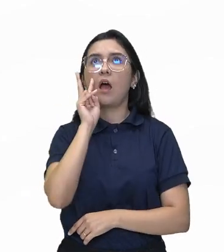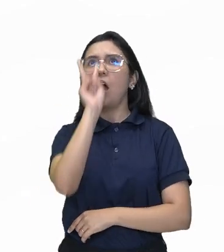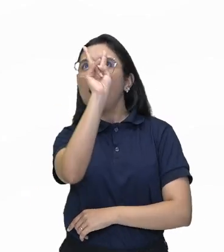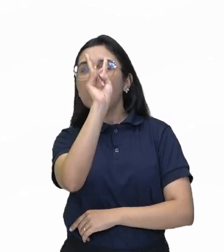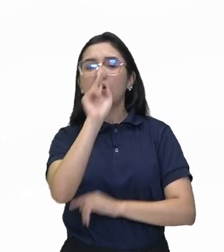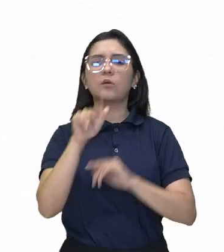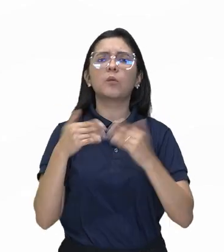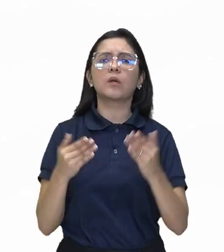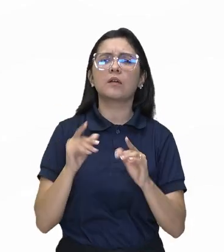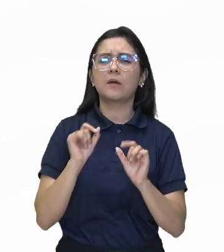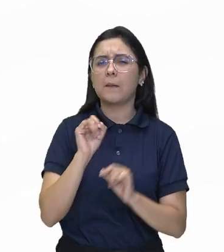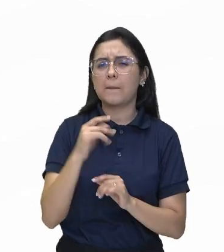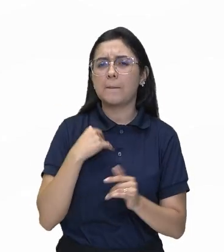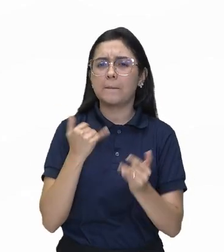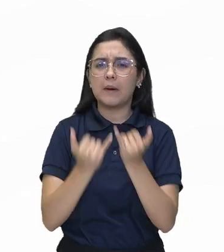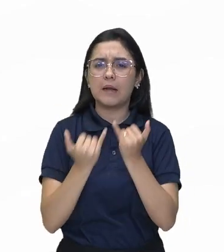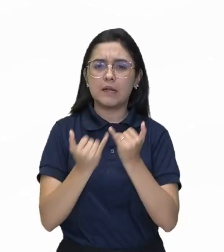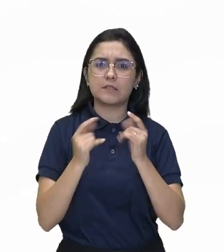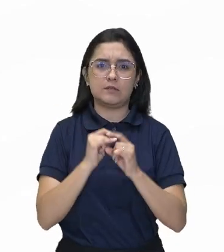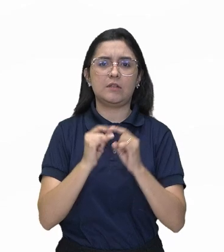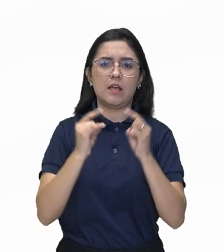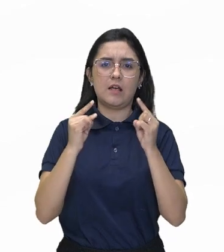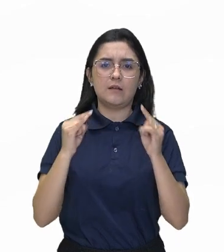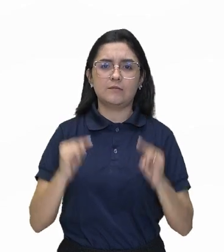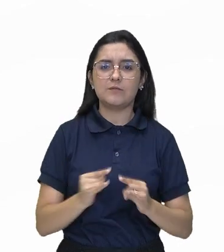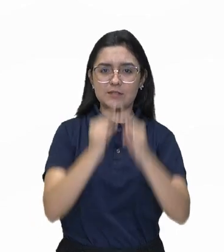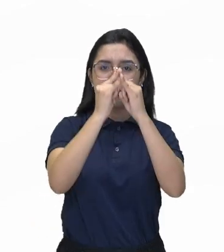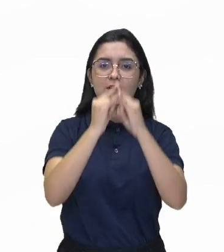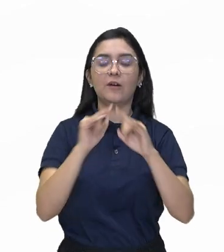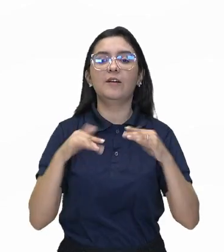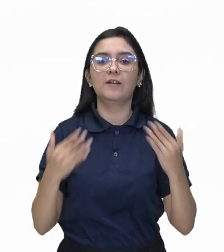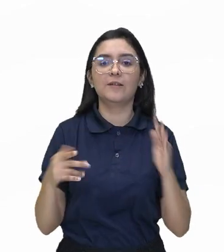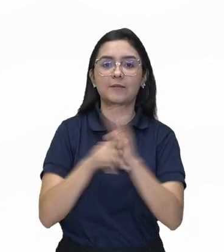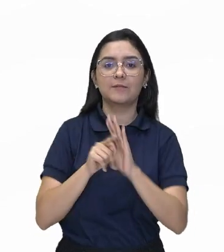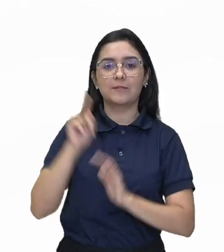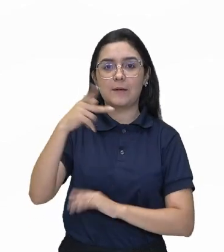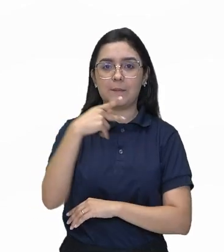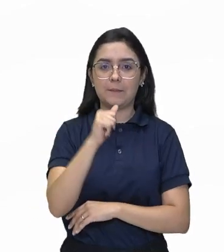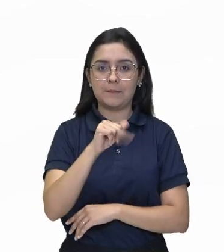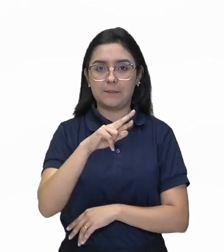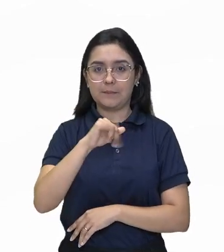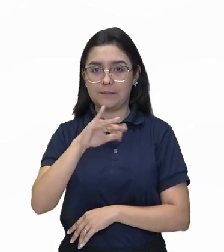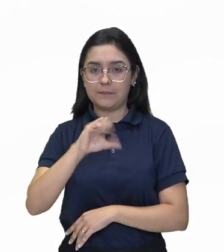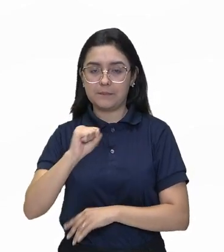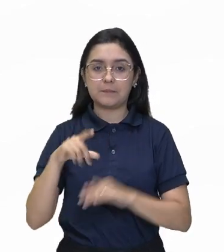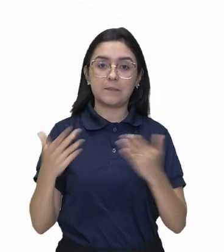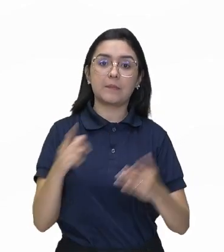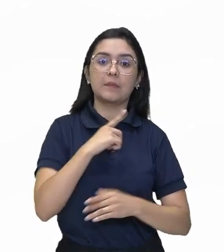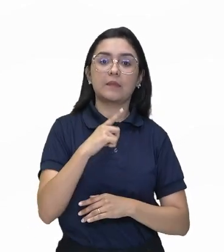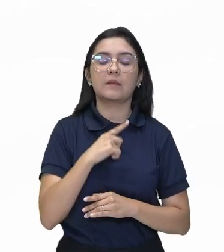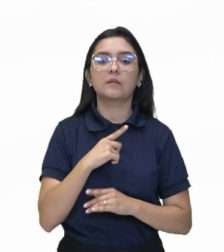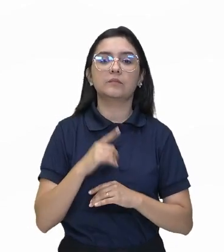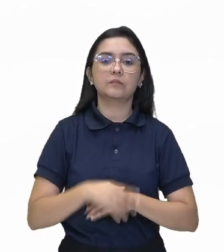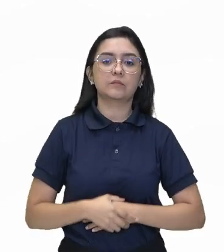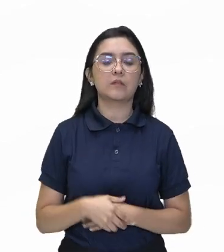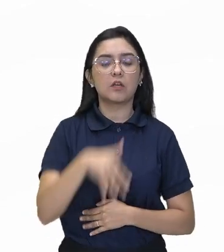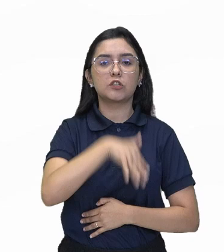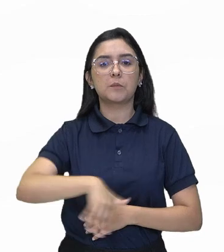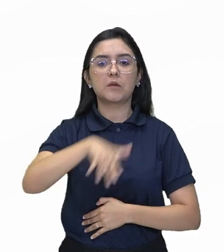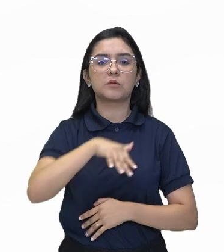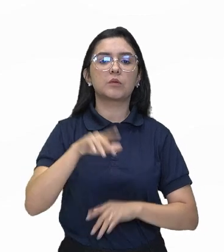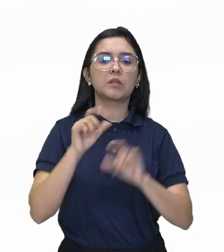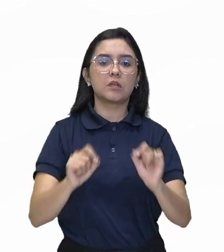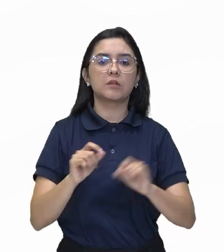você estivesse olhando a Torre Eiffel de Paris, tá? E dos 4 cantos dessa torre, no espaço, eles fazem